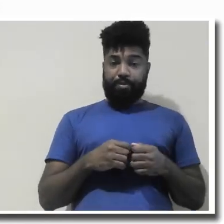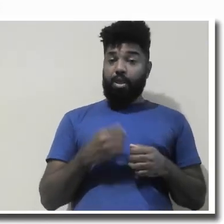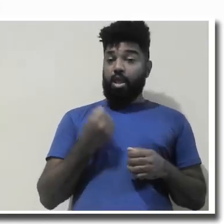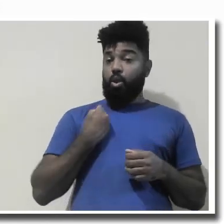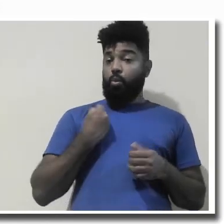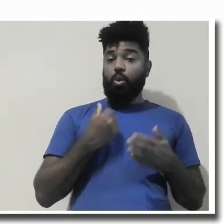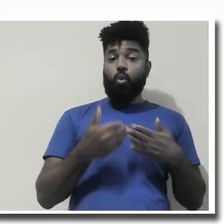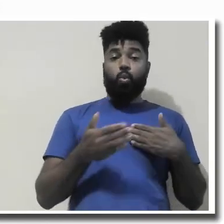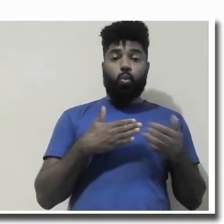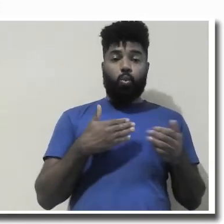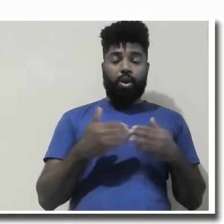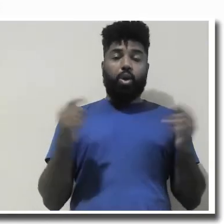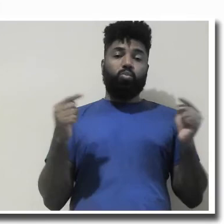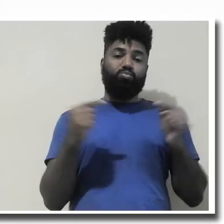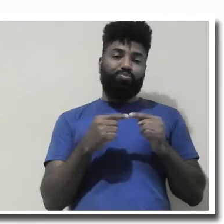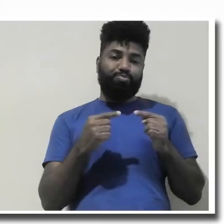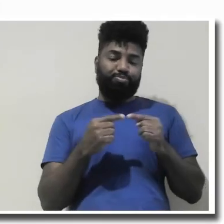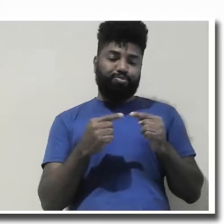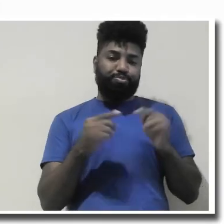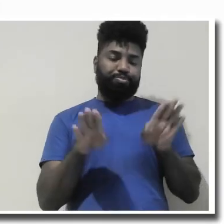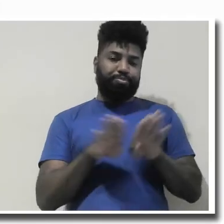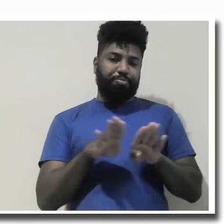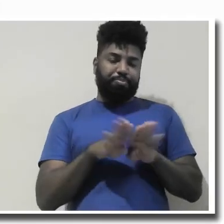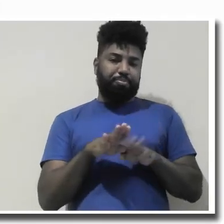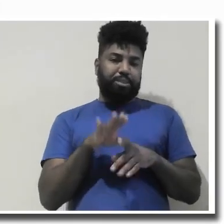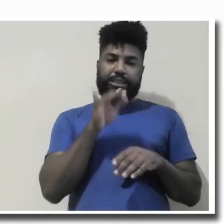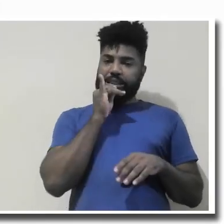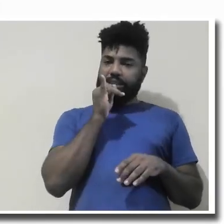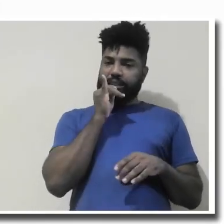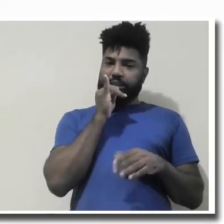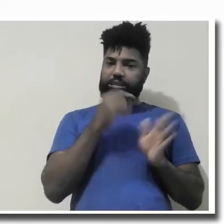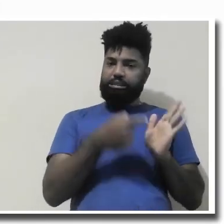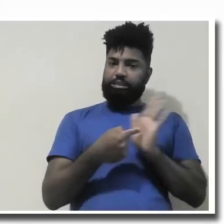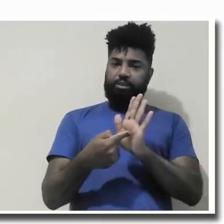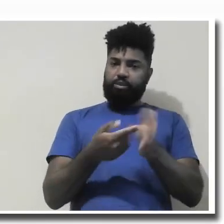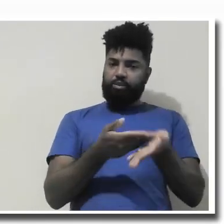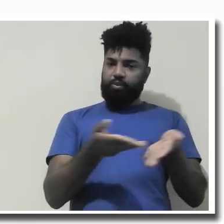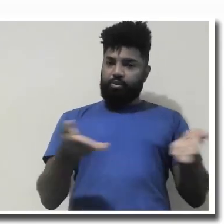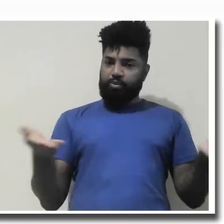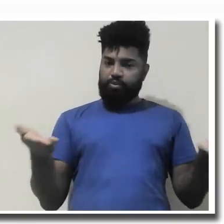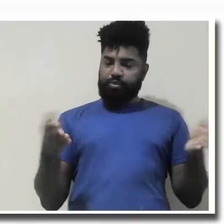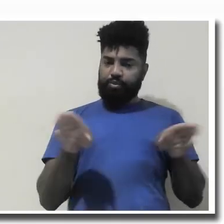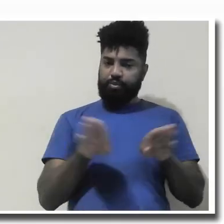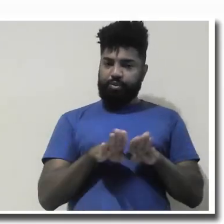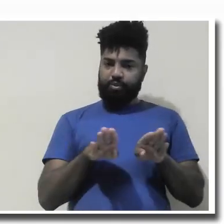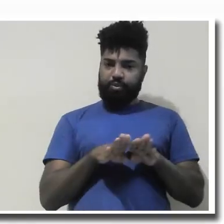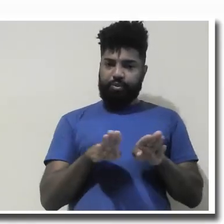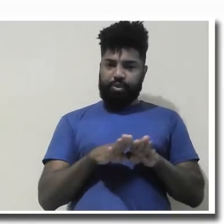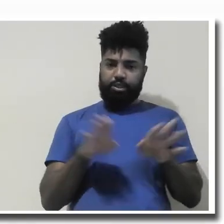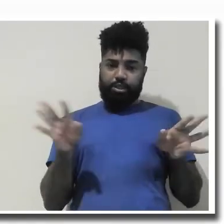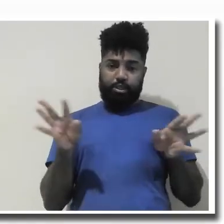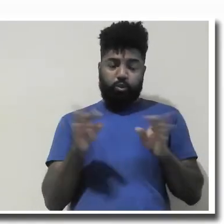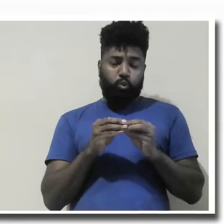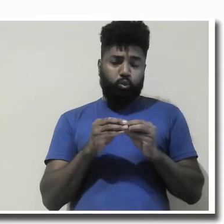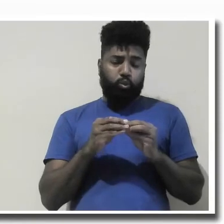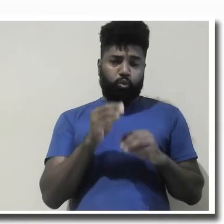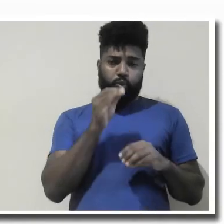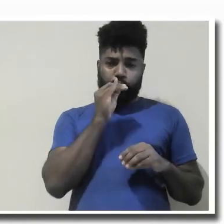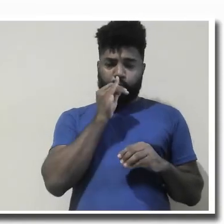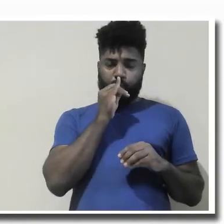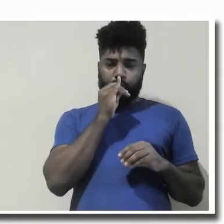valor. São apenas exemplos. Uma possível simplificação